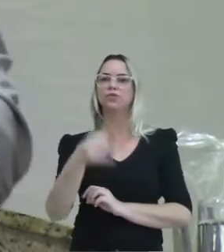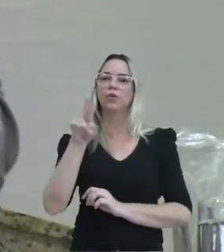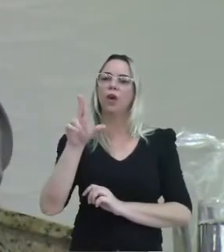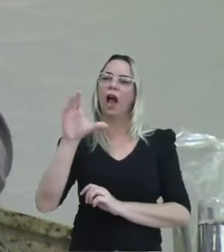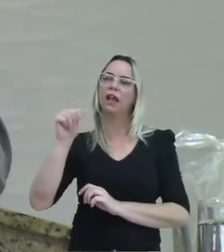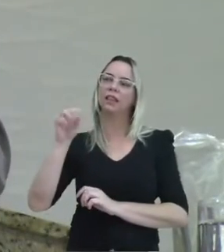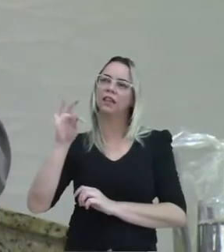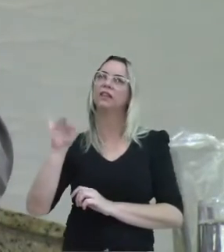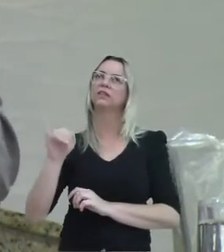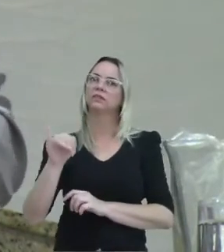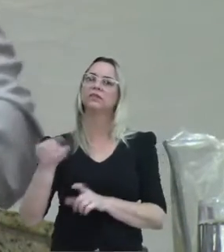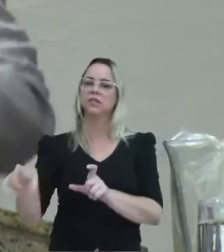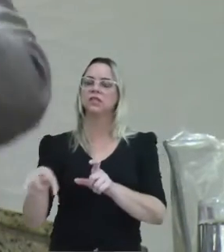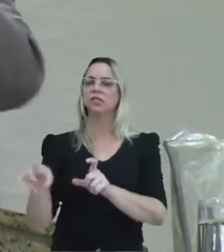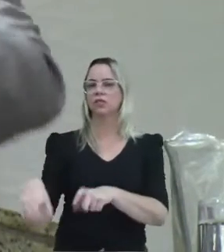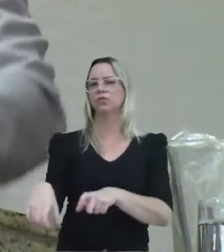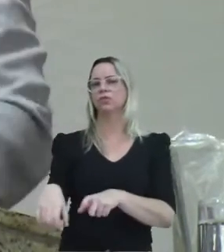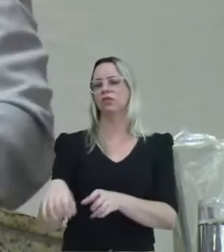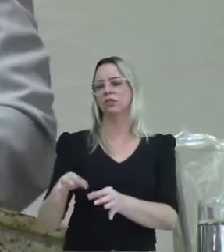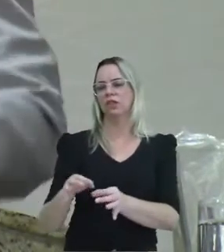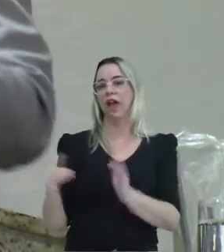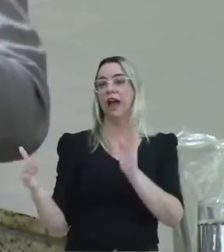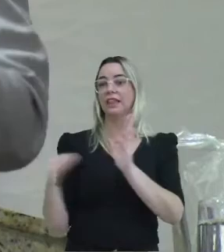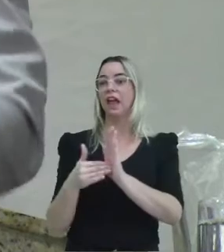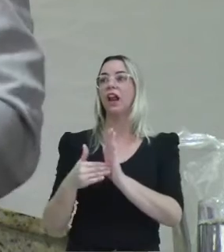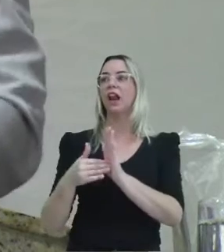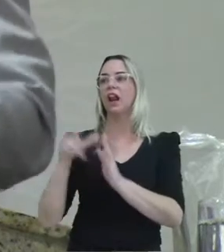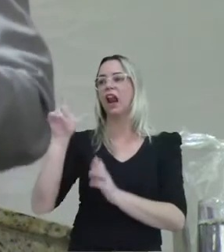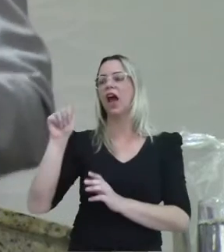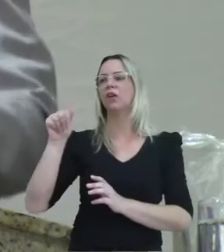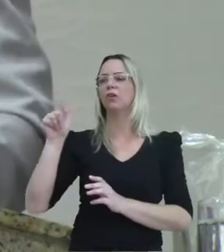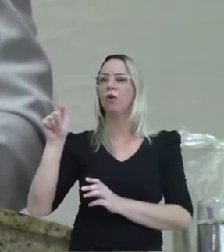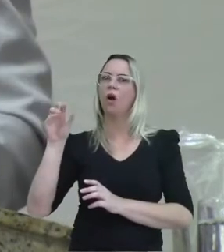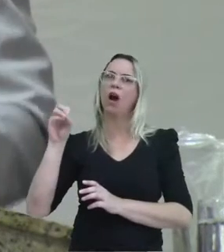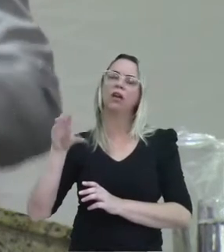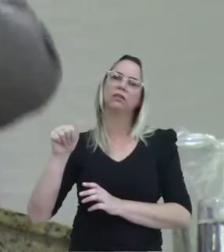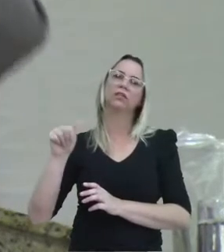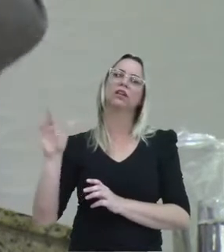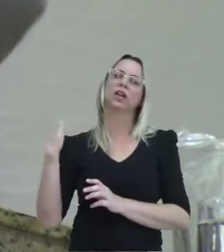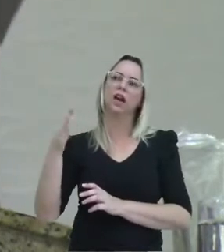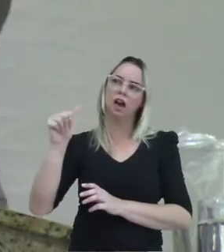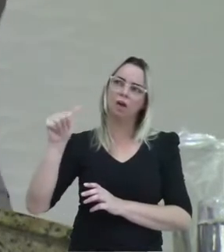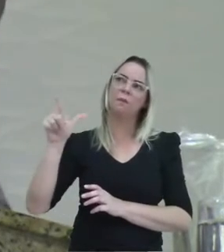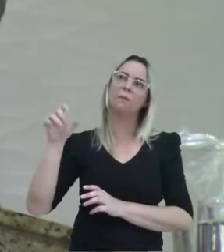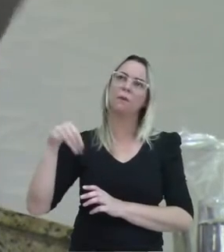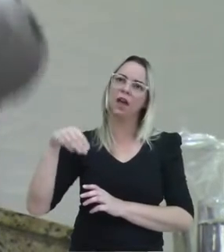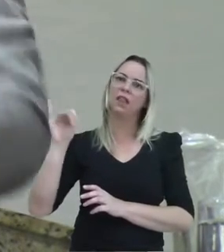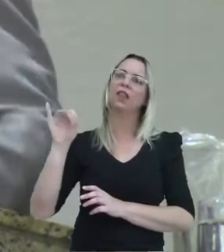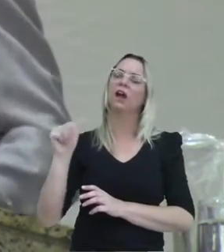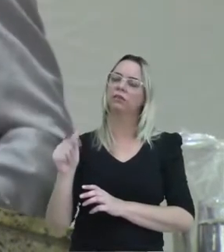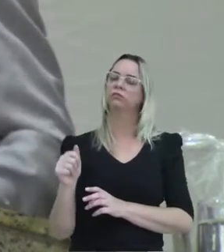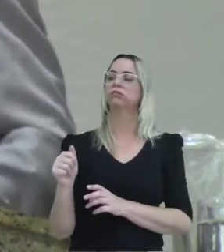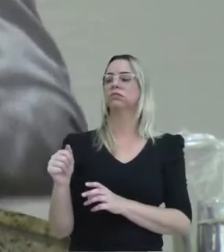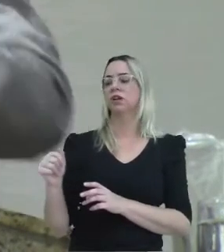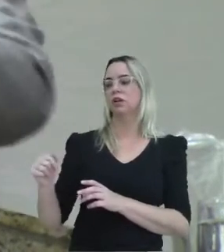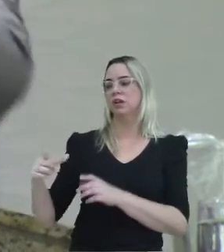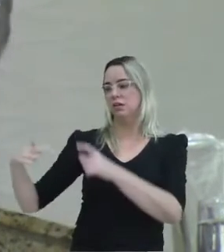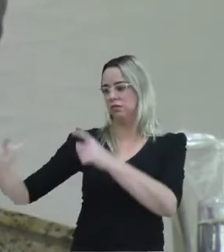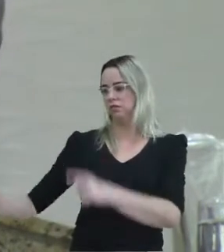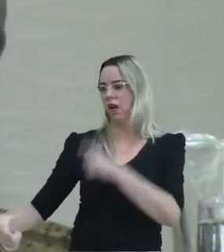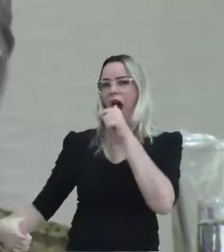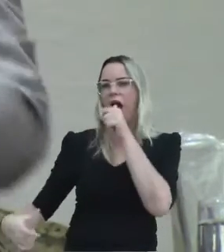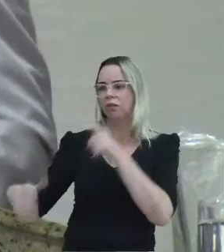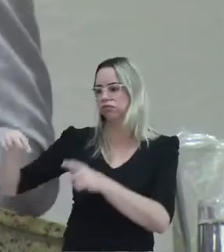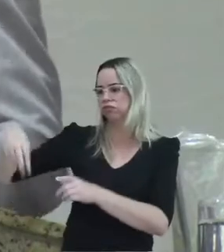a Lagoa do Almeida. E, se Deus quiser, a gente também pretende colocar uma caixa d'água lá na serra que